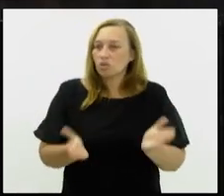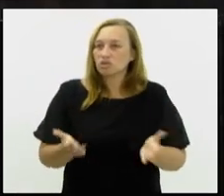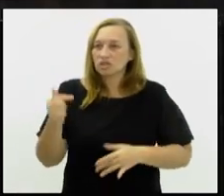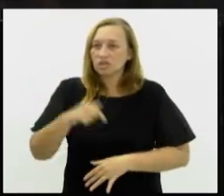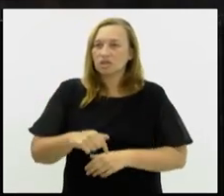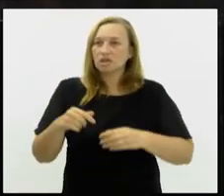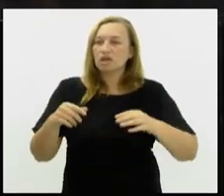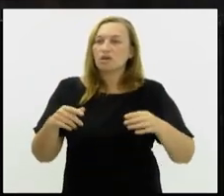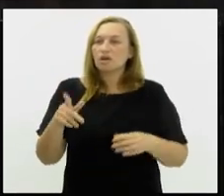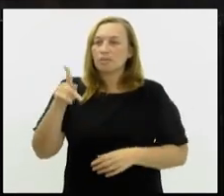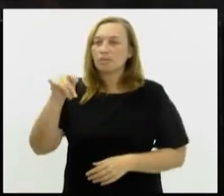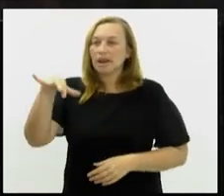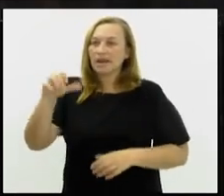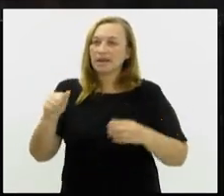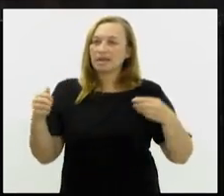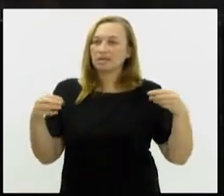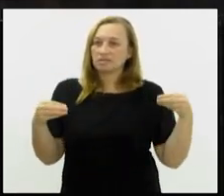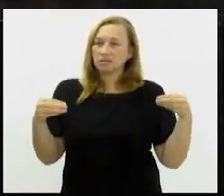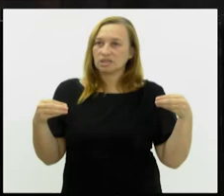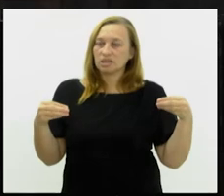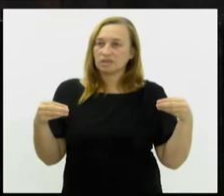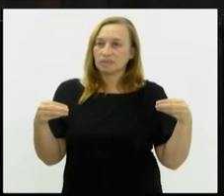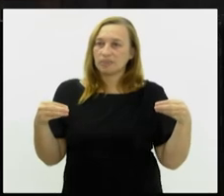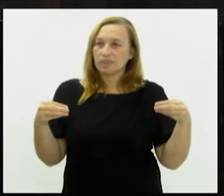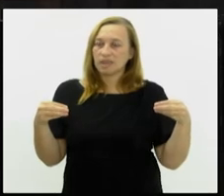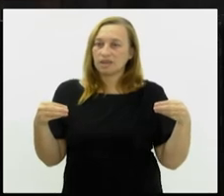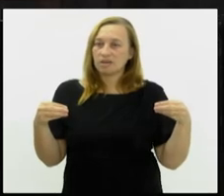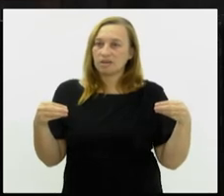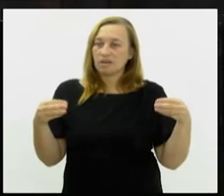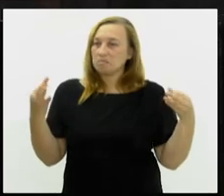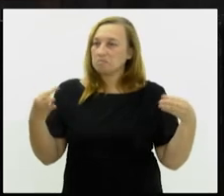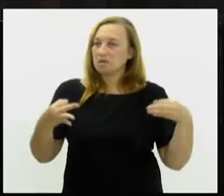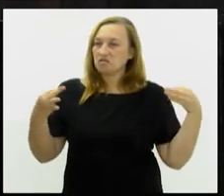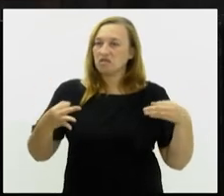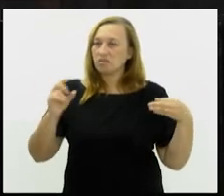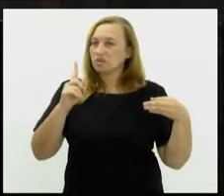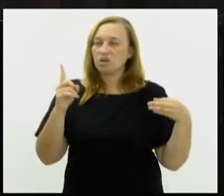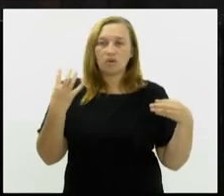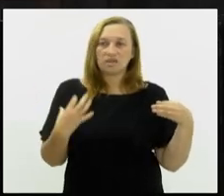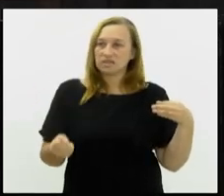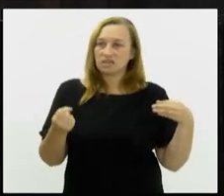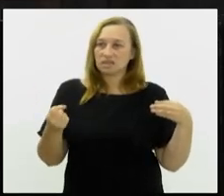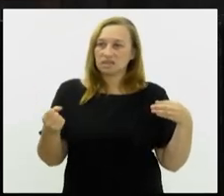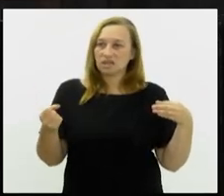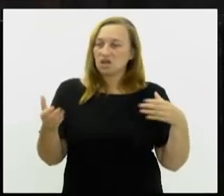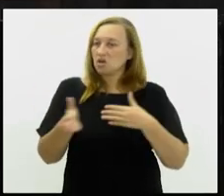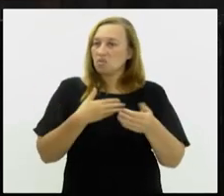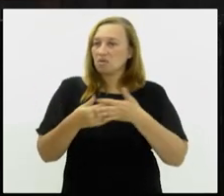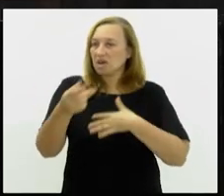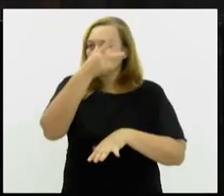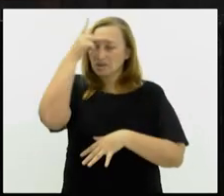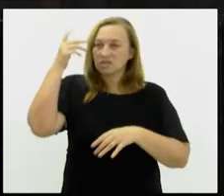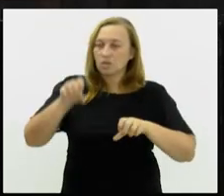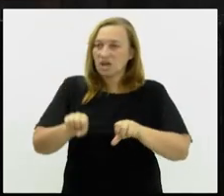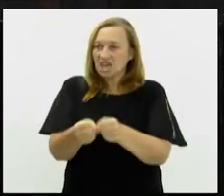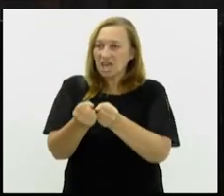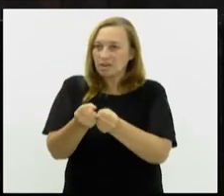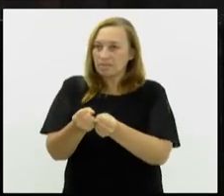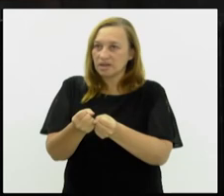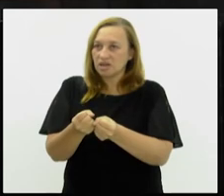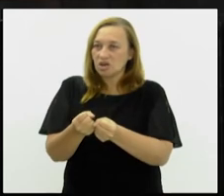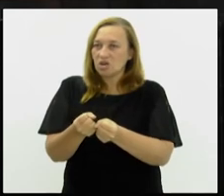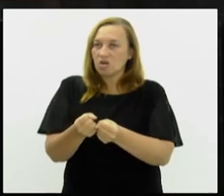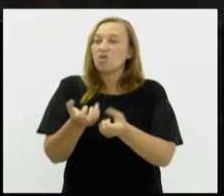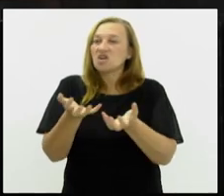placa da Marielle intacta, intacta, porque não aceitaremos que qualquer pessoa quebre ou